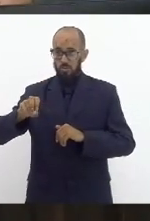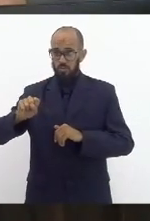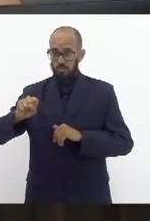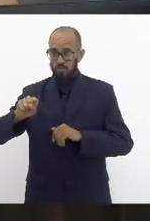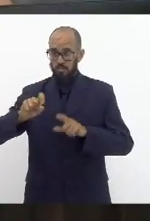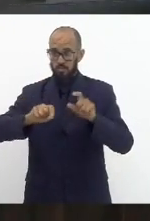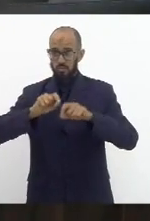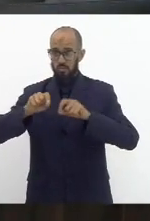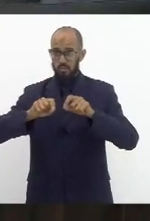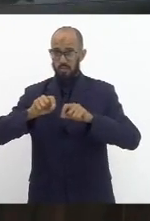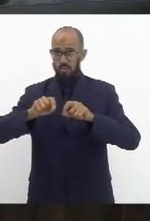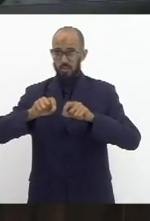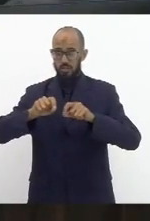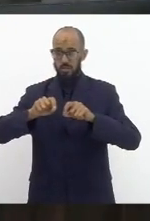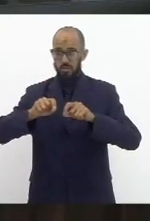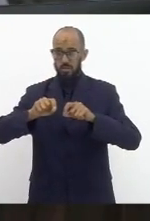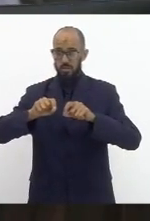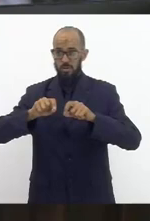Na próxima